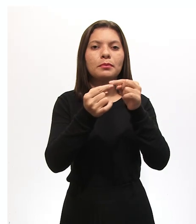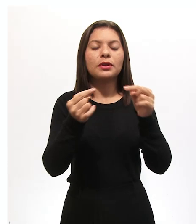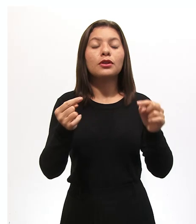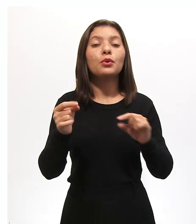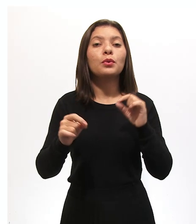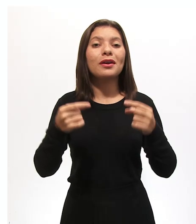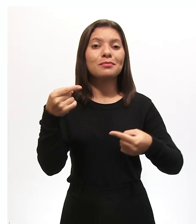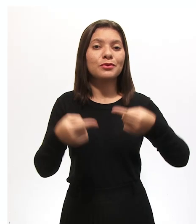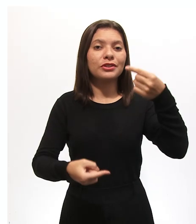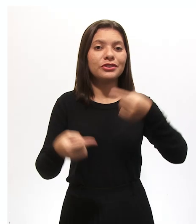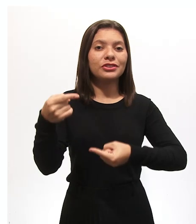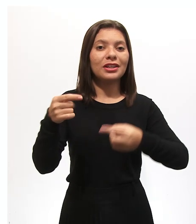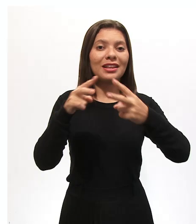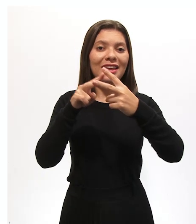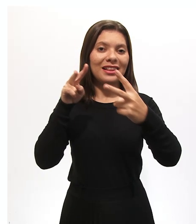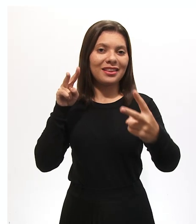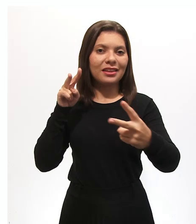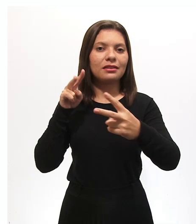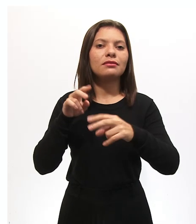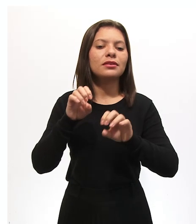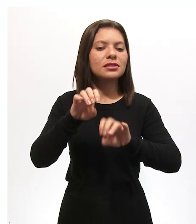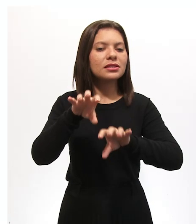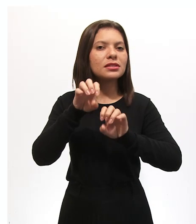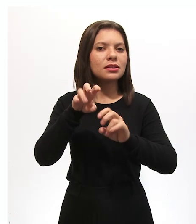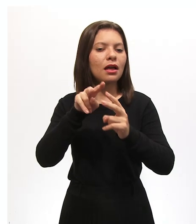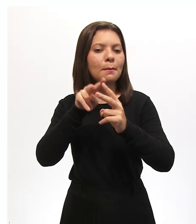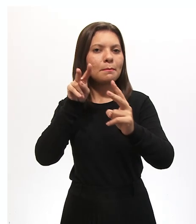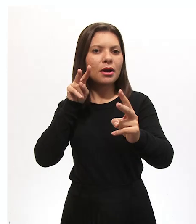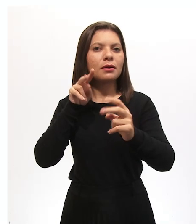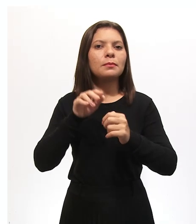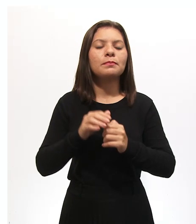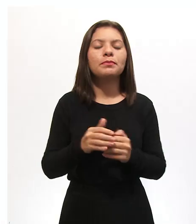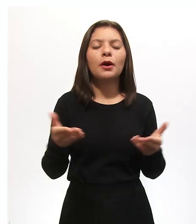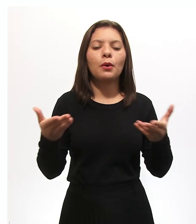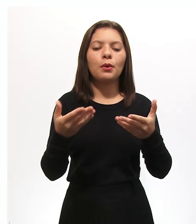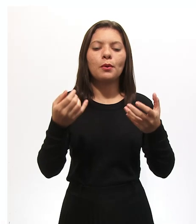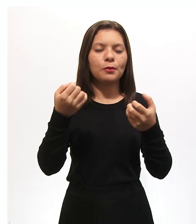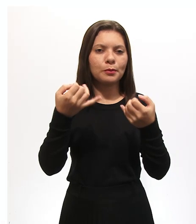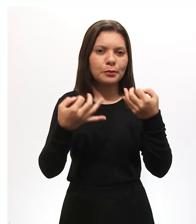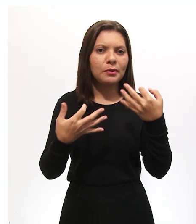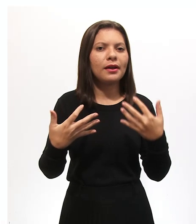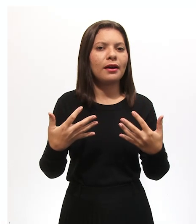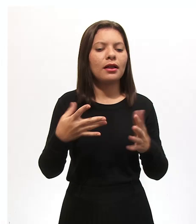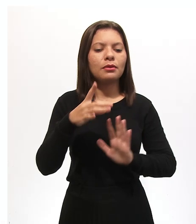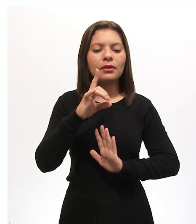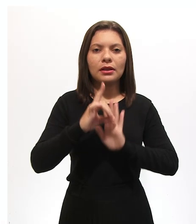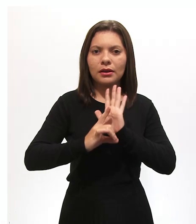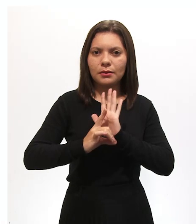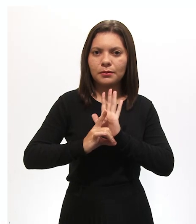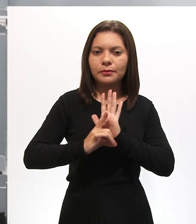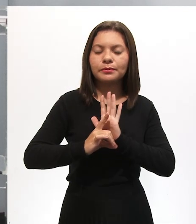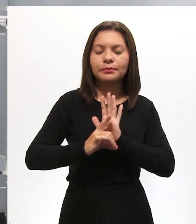nova política do EAD, do ensino à distância. E a gente vai falar um pouquinho agora desse decreto,